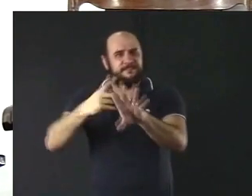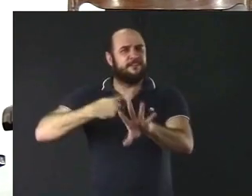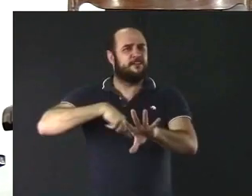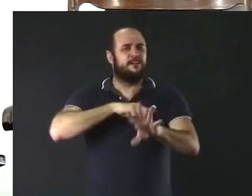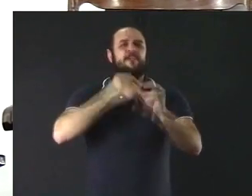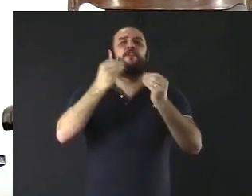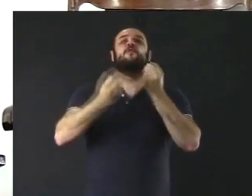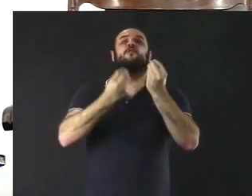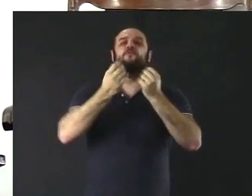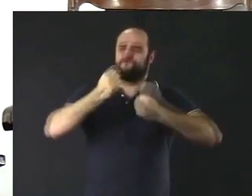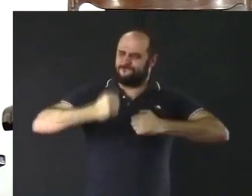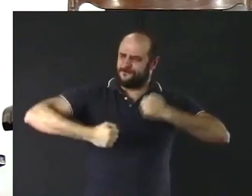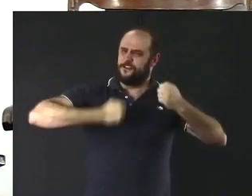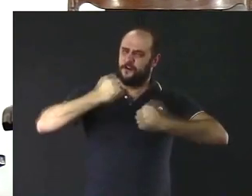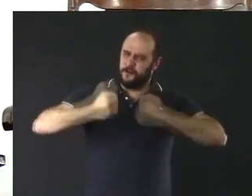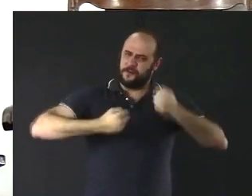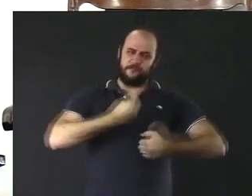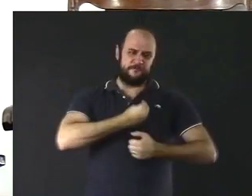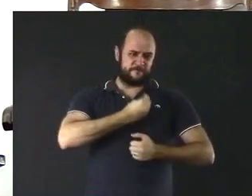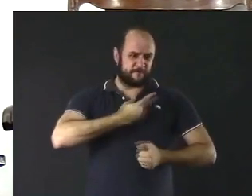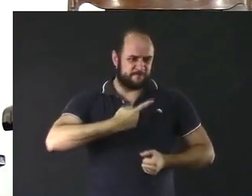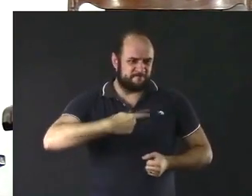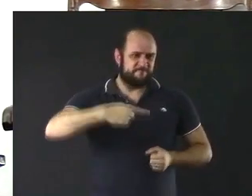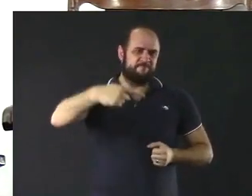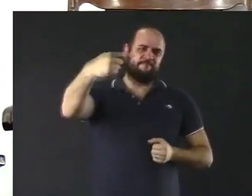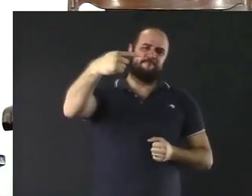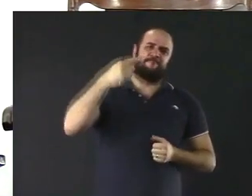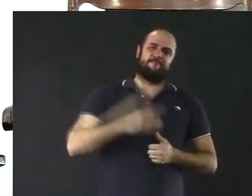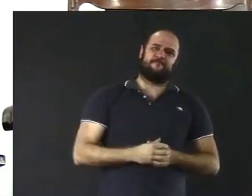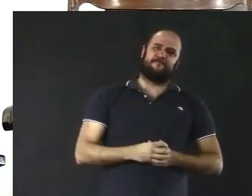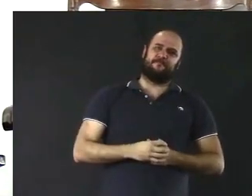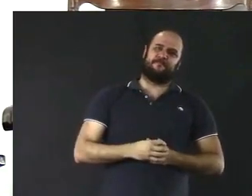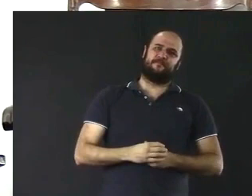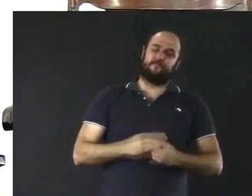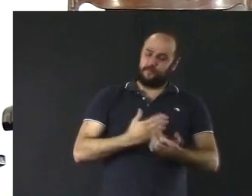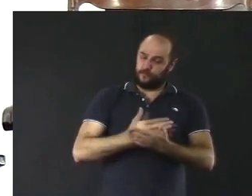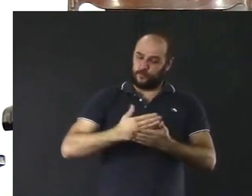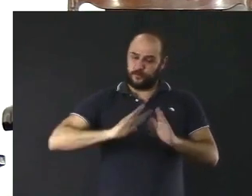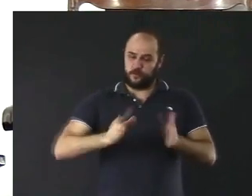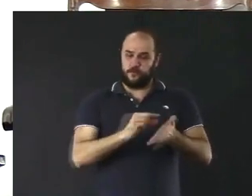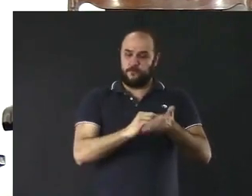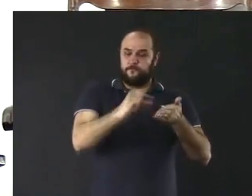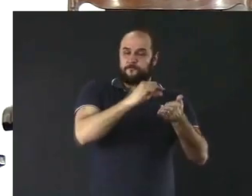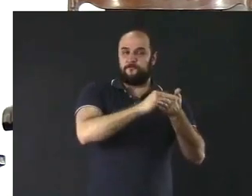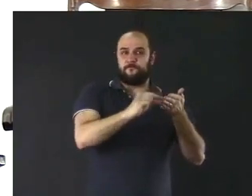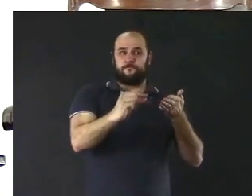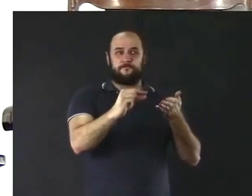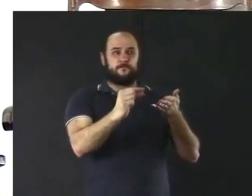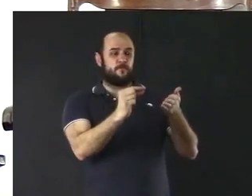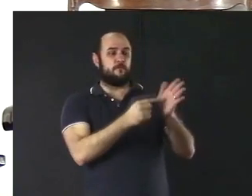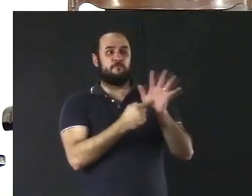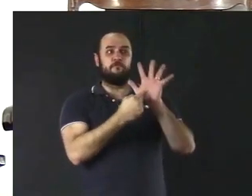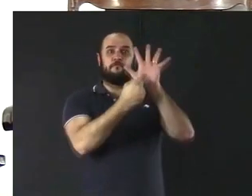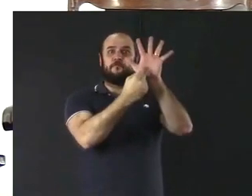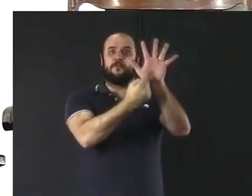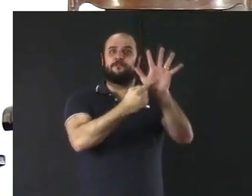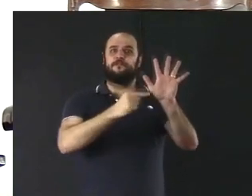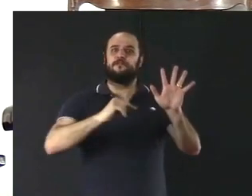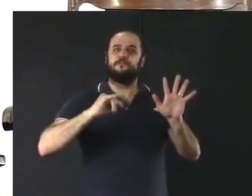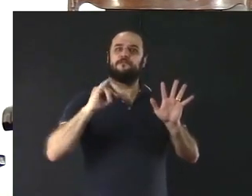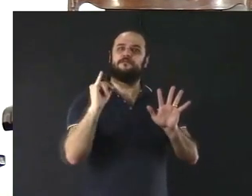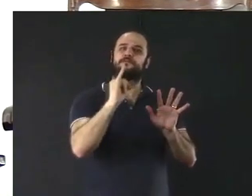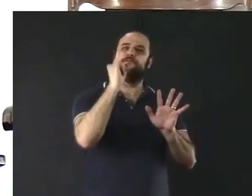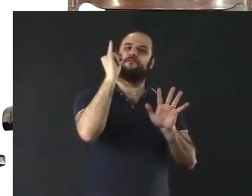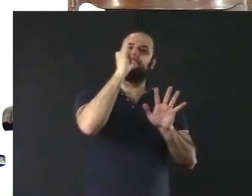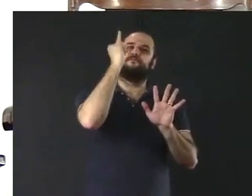correr essa grande maratona. E o texto começa então no versículo 1, mostrando para nós a importância